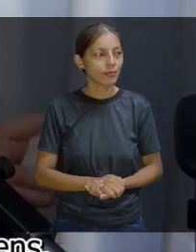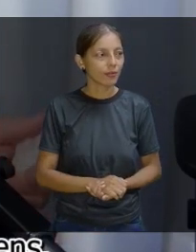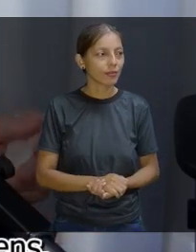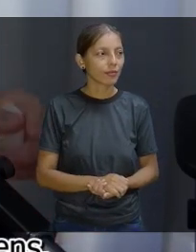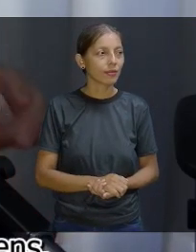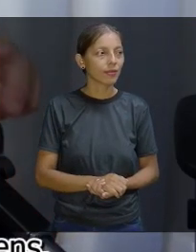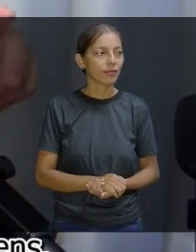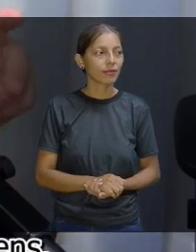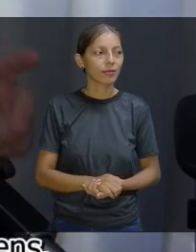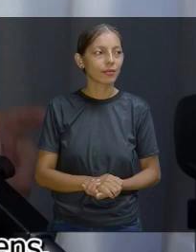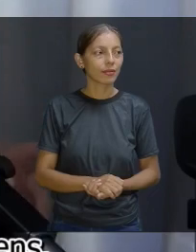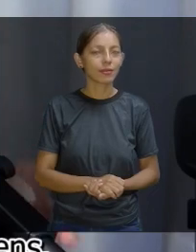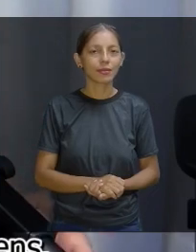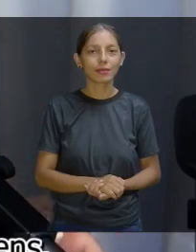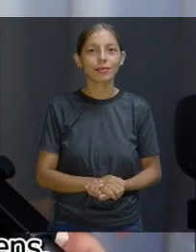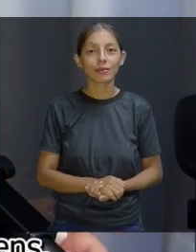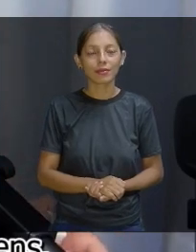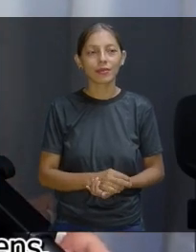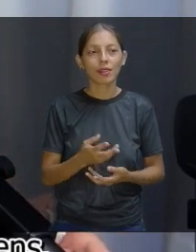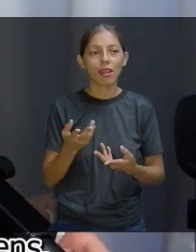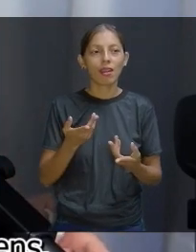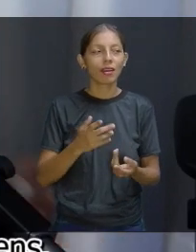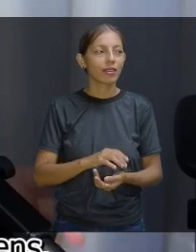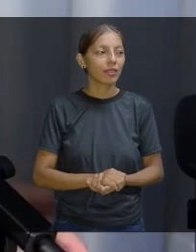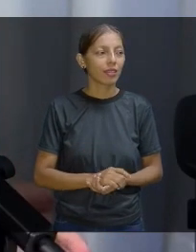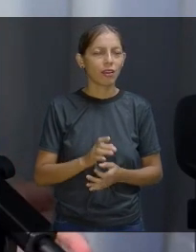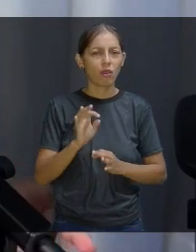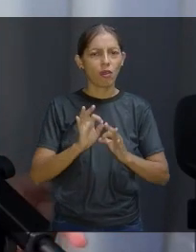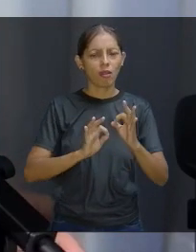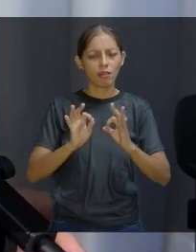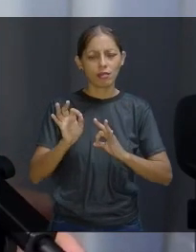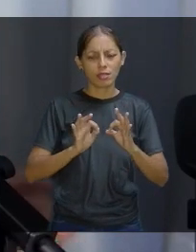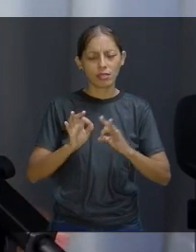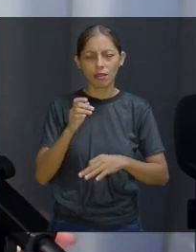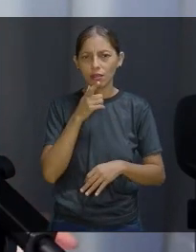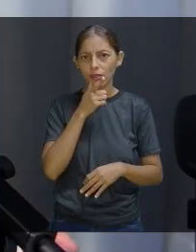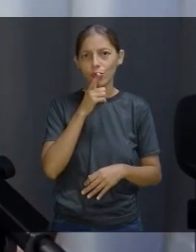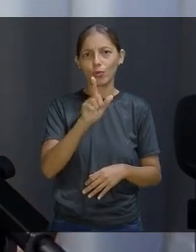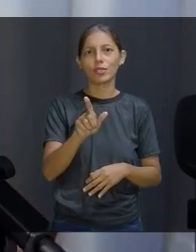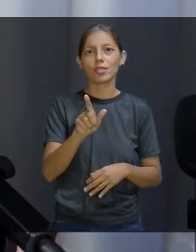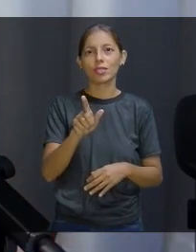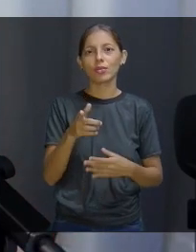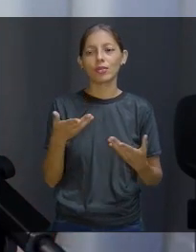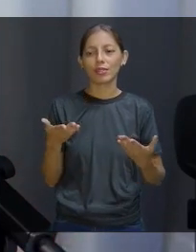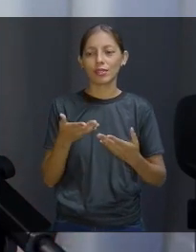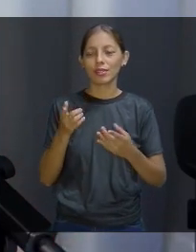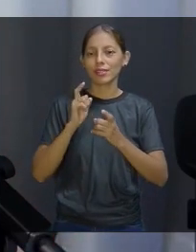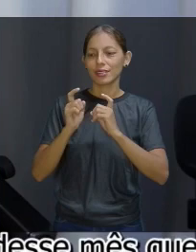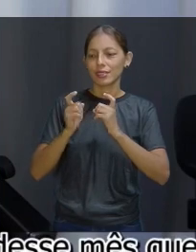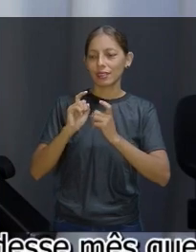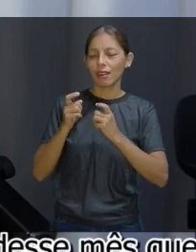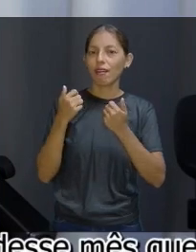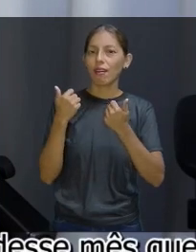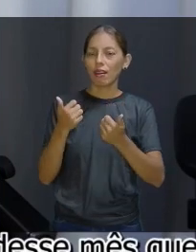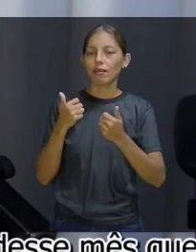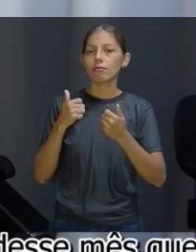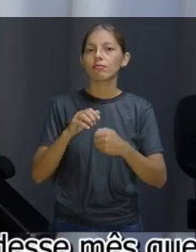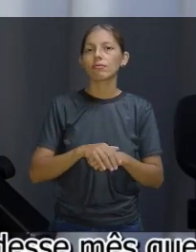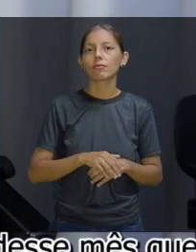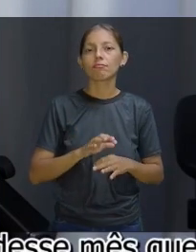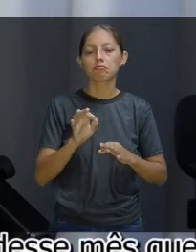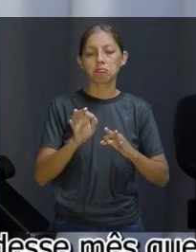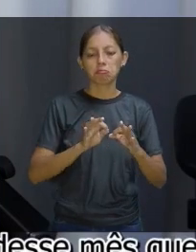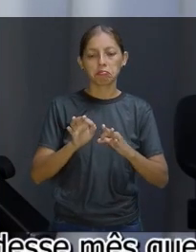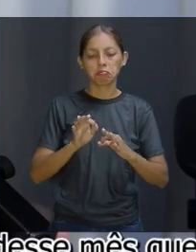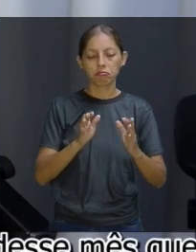muito no Norte, azeitar as engrenagens. Esse Copetrel, na meu ver, foi diferente. Azeitamos as engrenagens